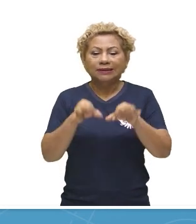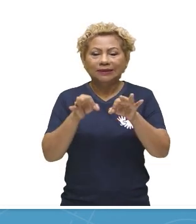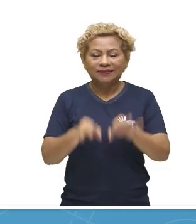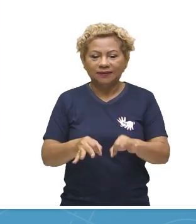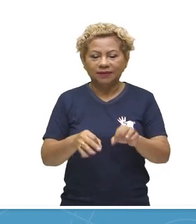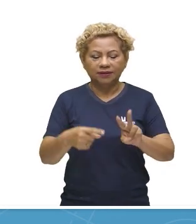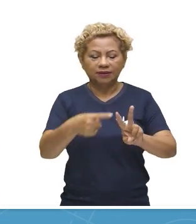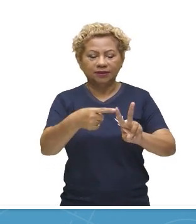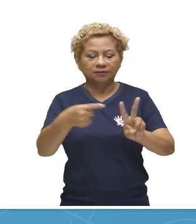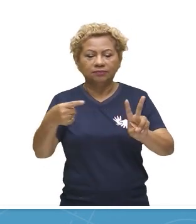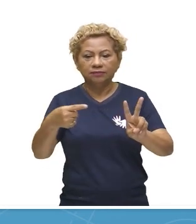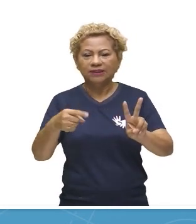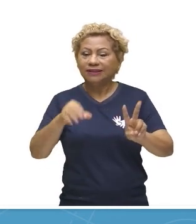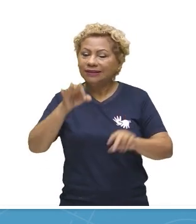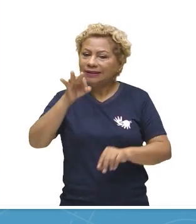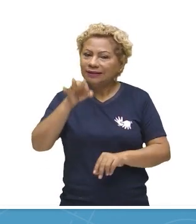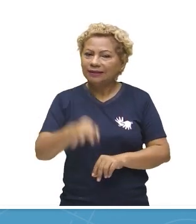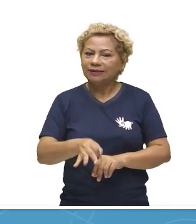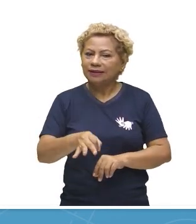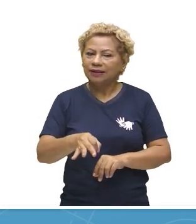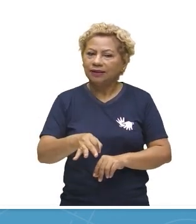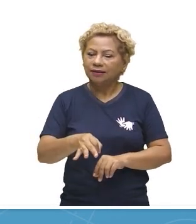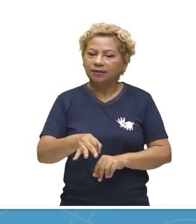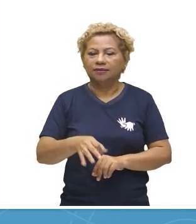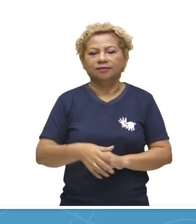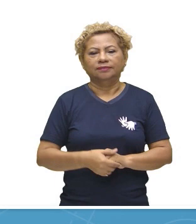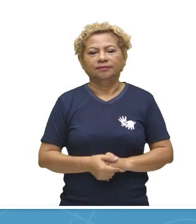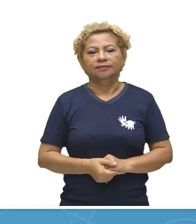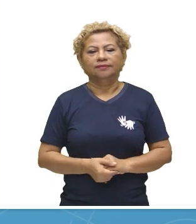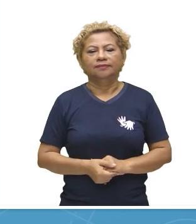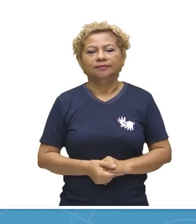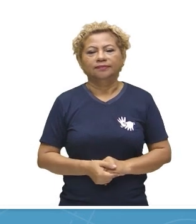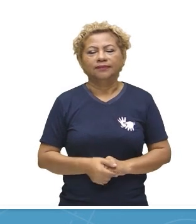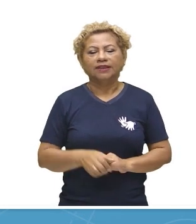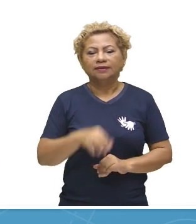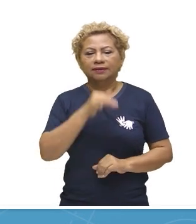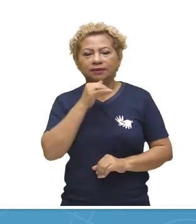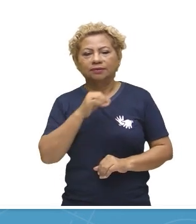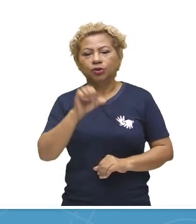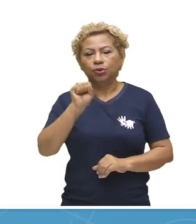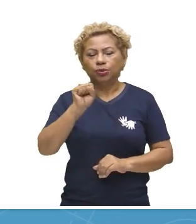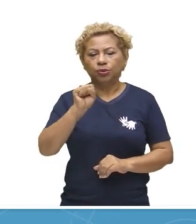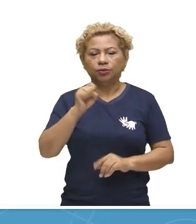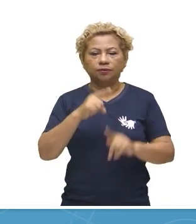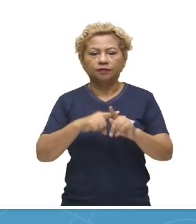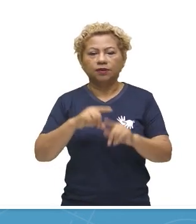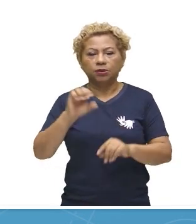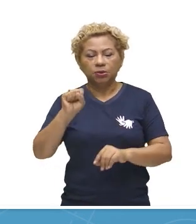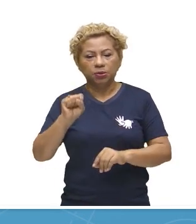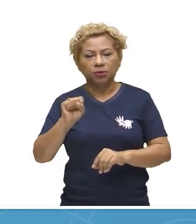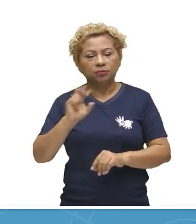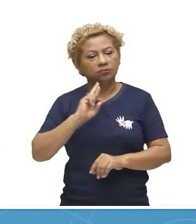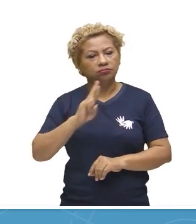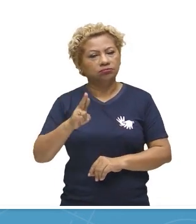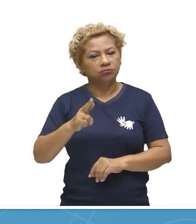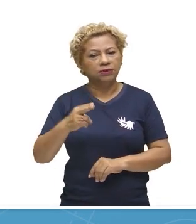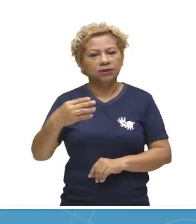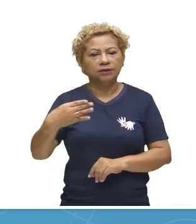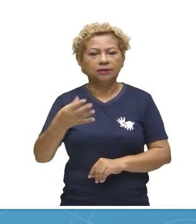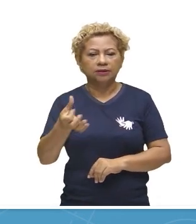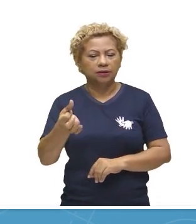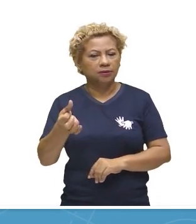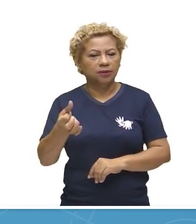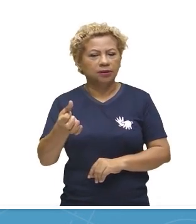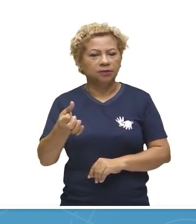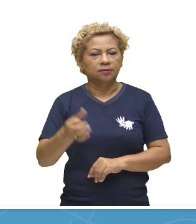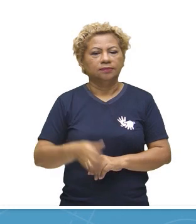né? 8 vezes 8 é igual a 64, então raiz quadrada de 64 é igual a 8. Então, a gente observando a primeira linha, a gente conseguia preencher